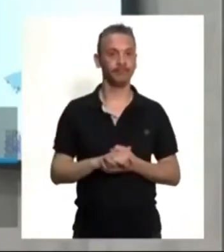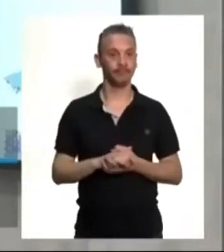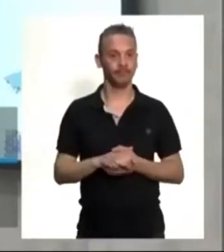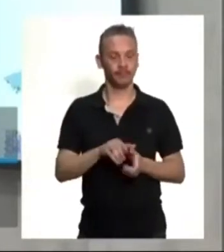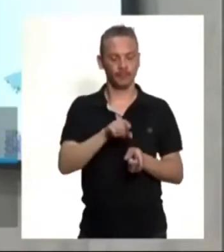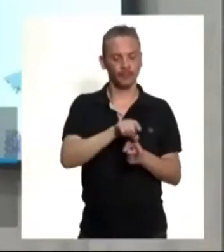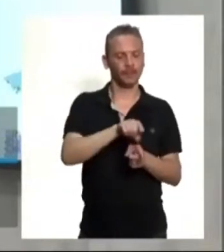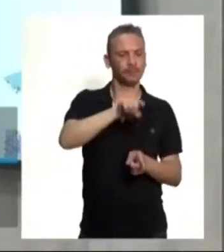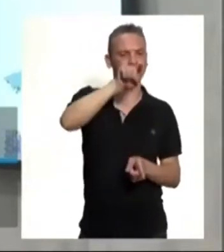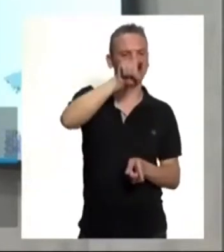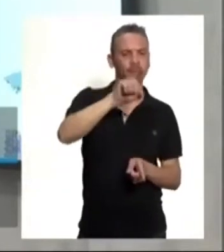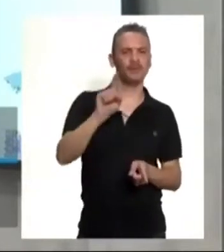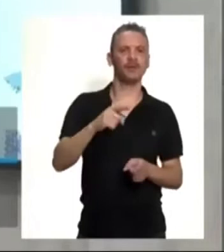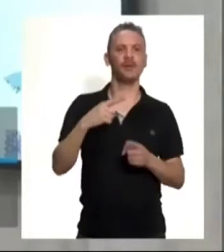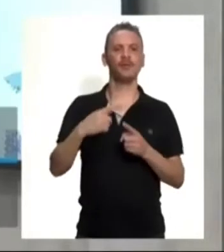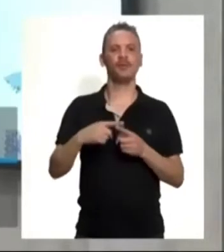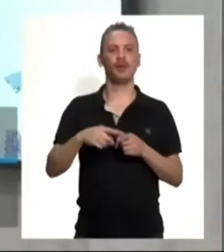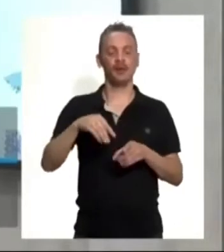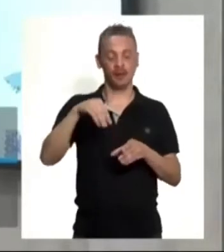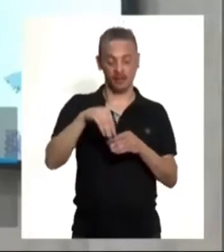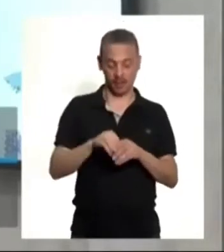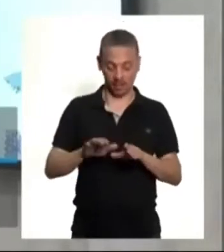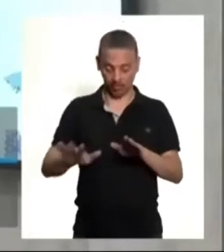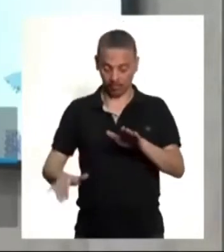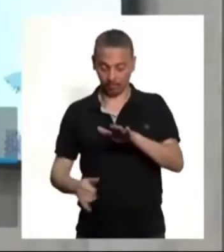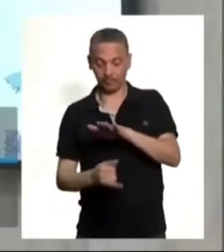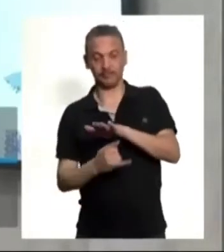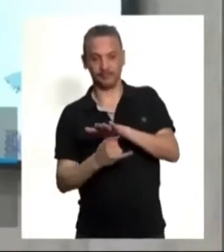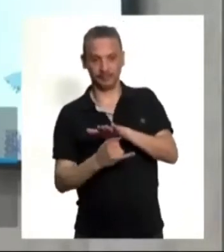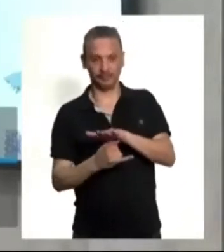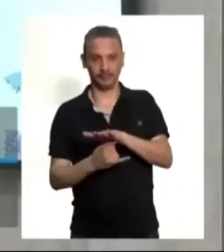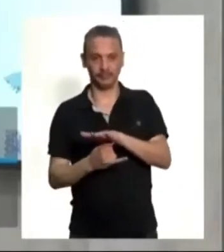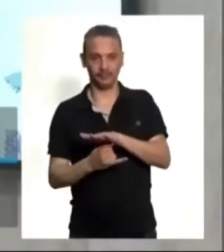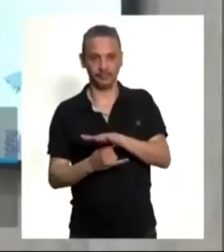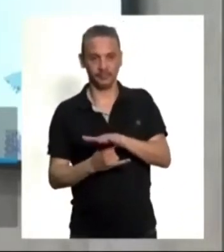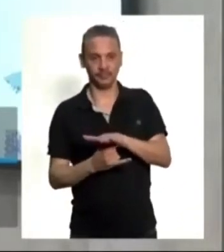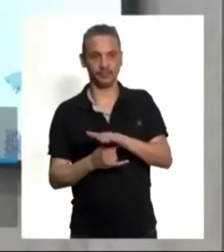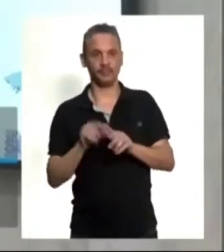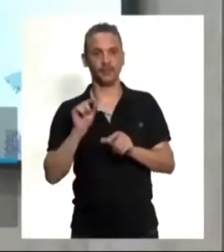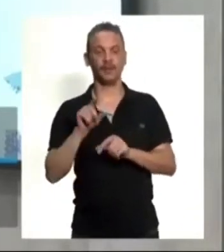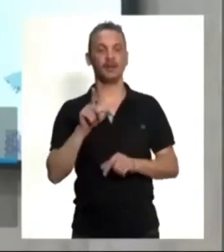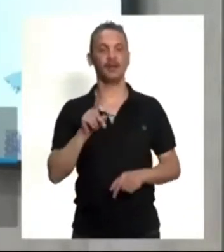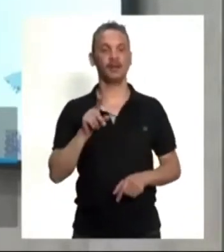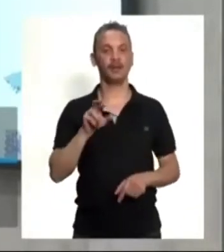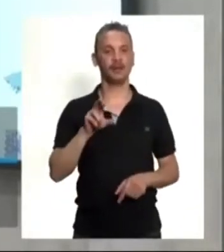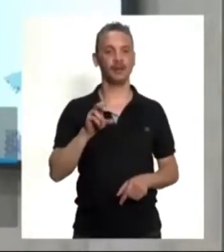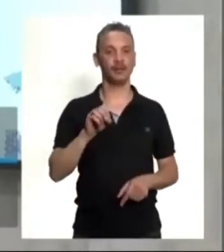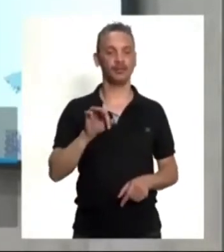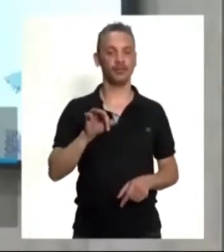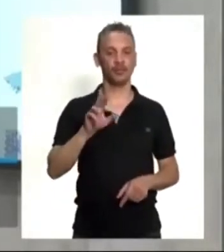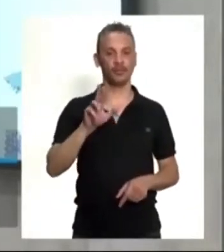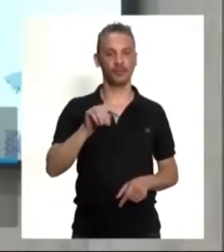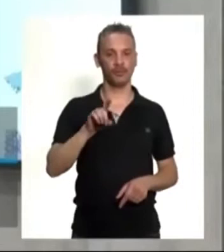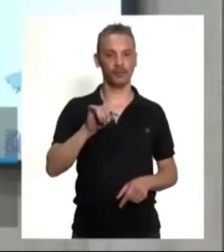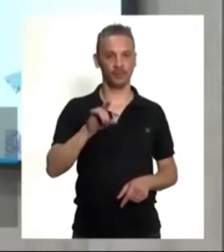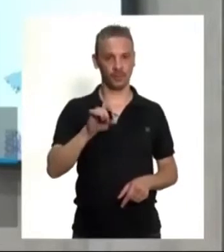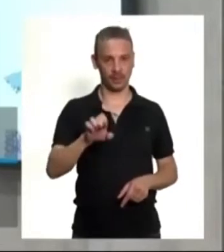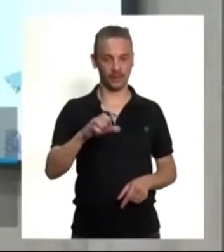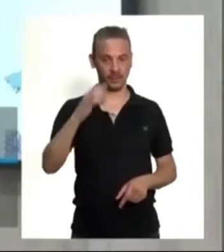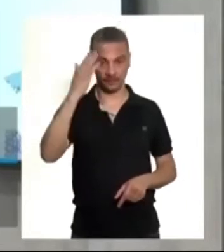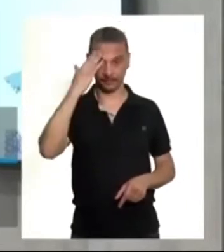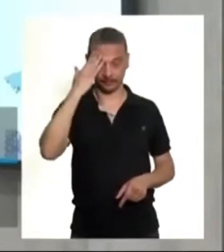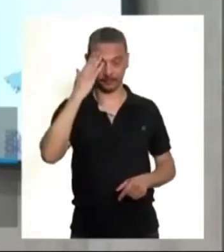de altura da piscina, porque ela está enterrada, ela está para baixo do chão. A gente chamaria de profundidade. Mesma coisa, tá? Sem estresse,